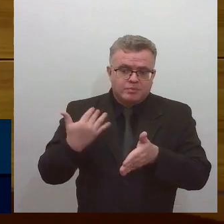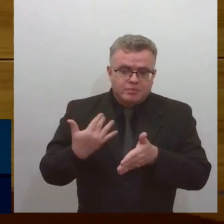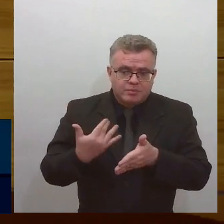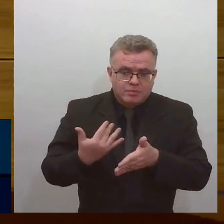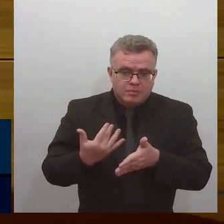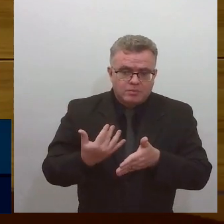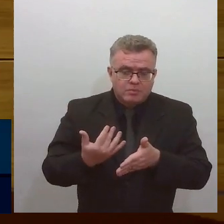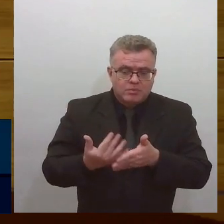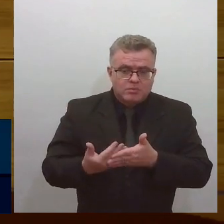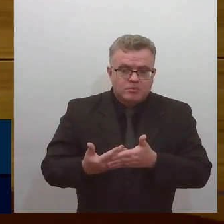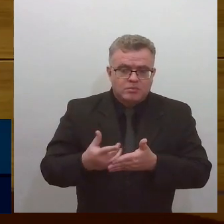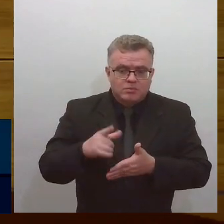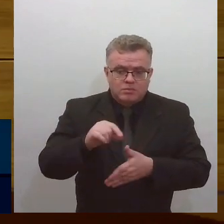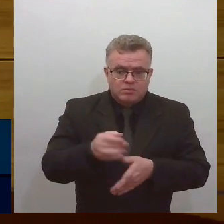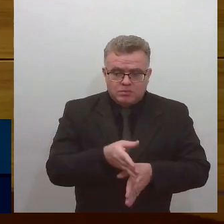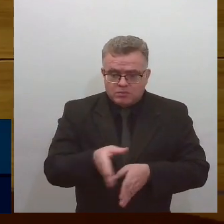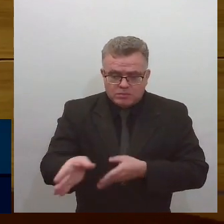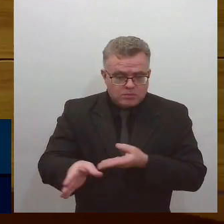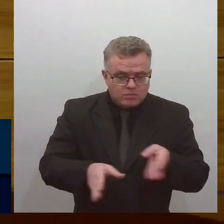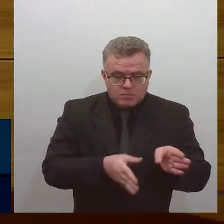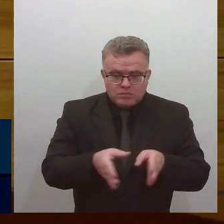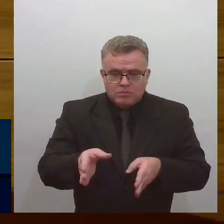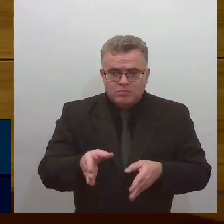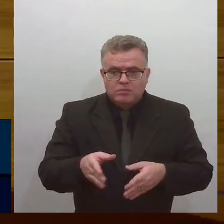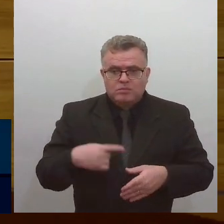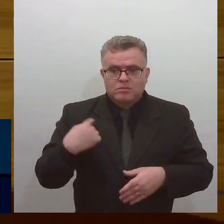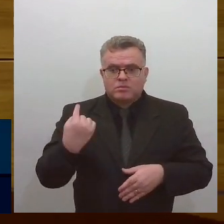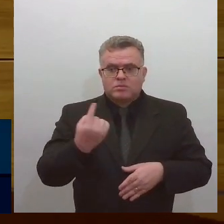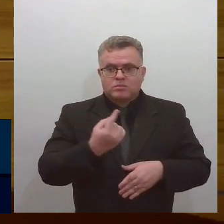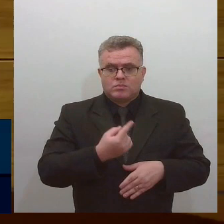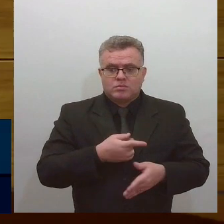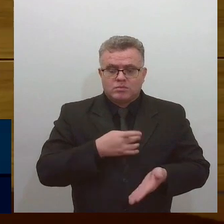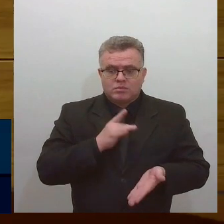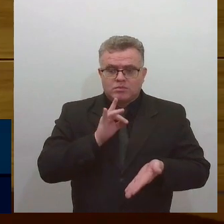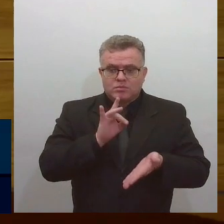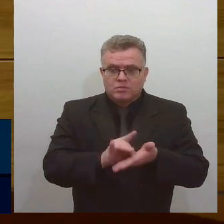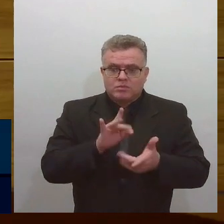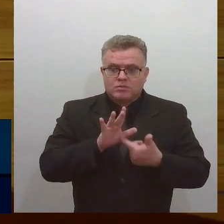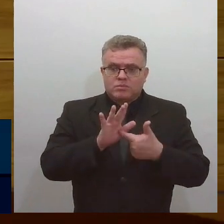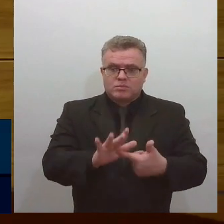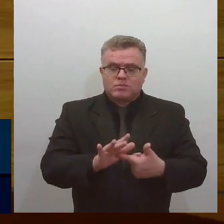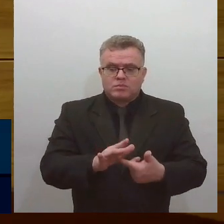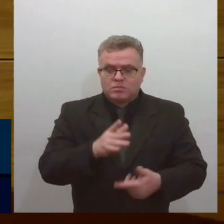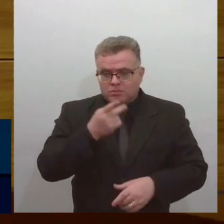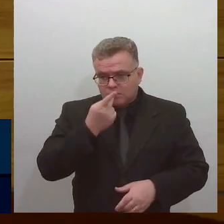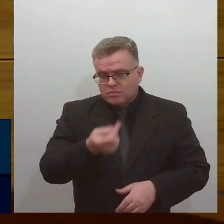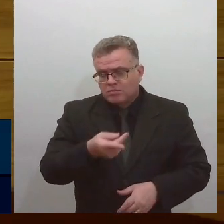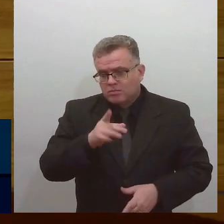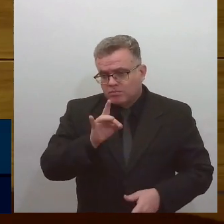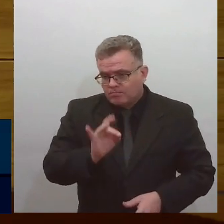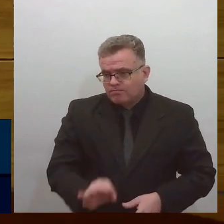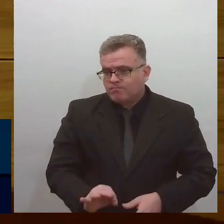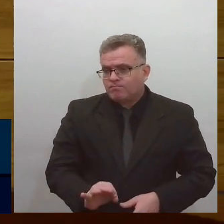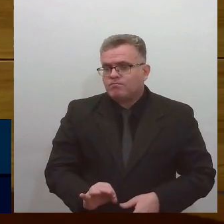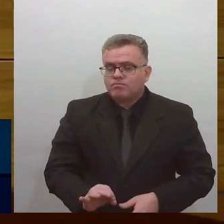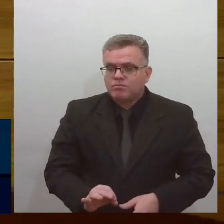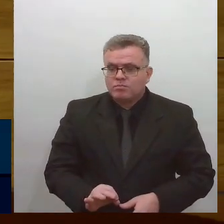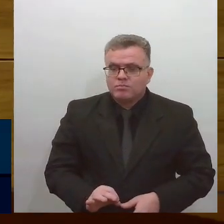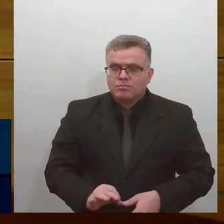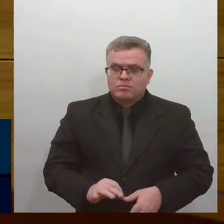alternativa e a gente tem que ser muito verdadeiro nas coisas que a gente fala Principalmente quando a gente fala numa casa como